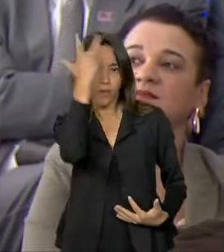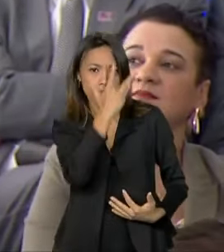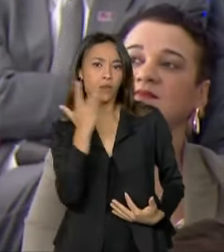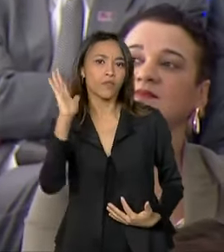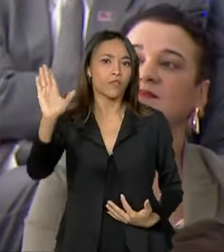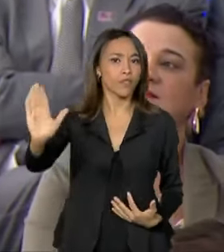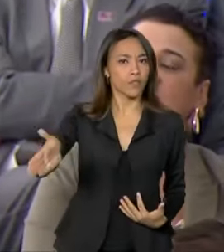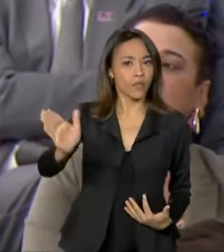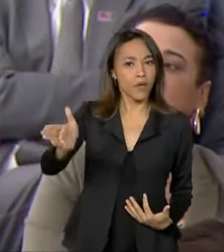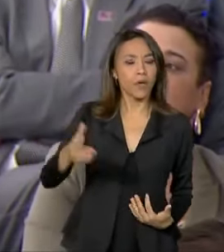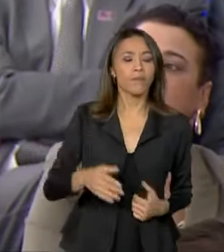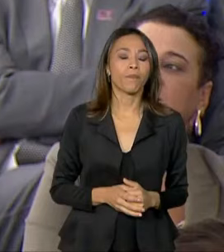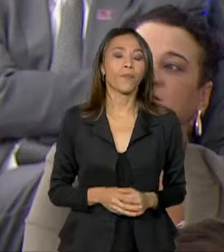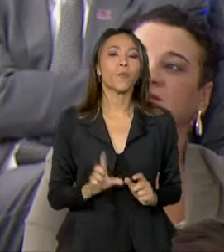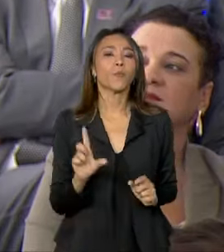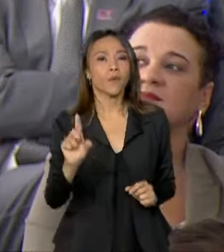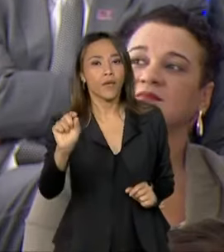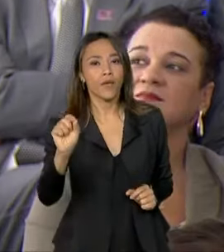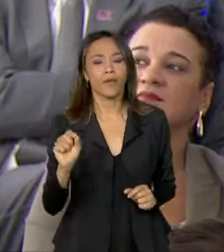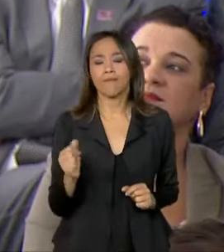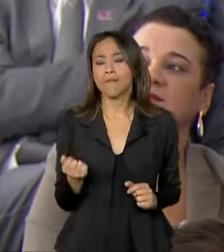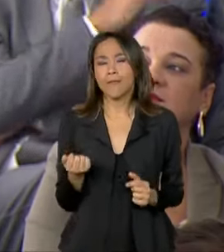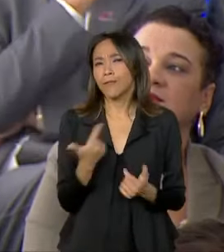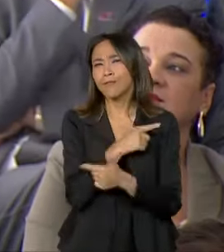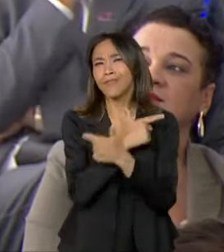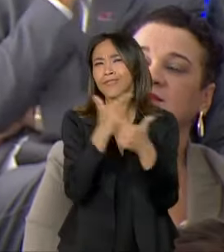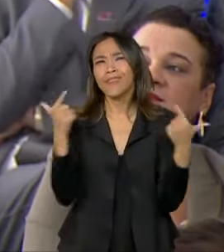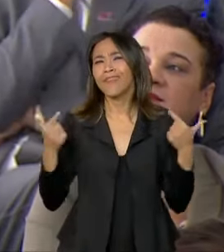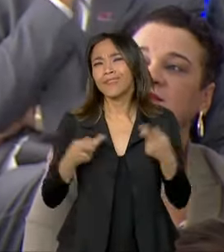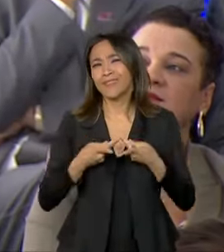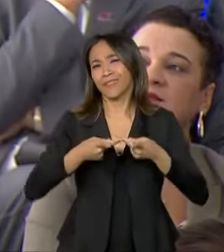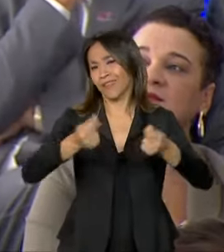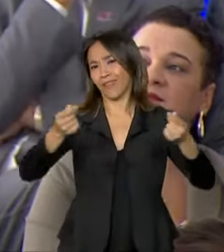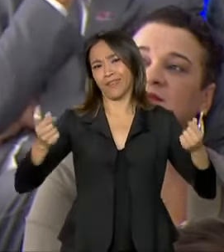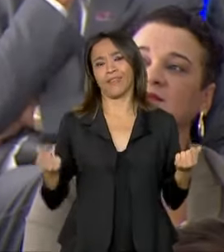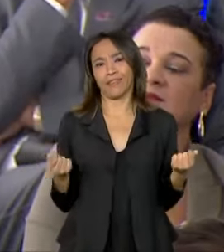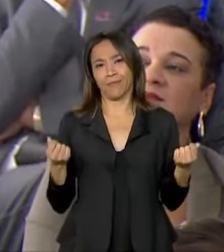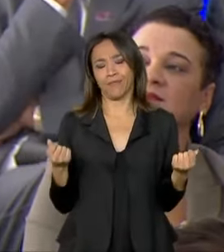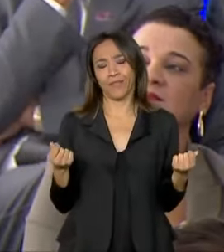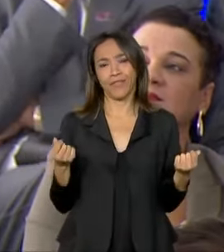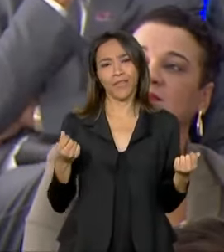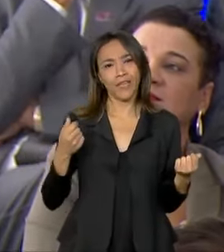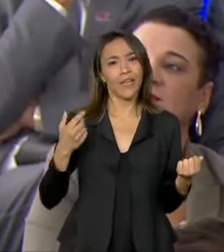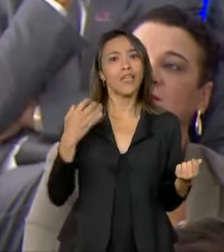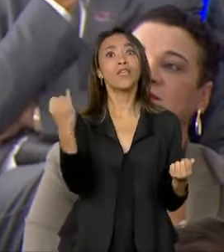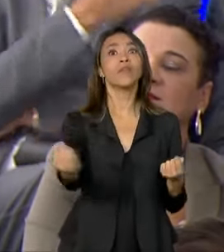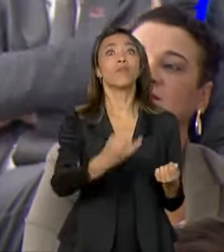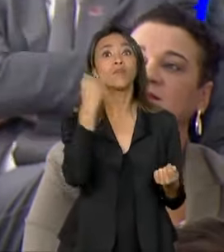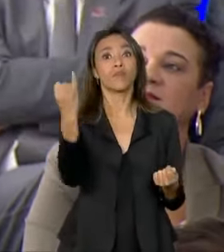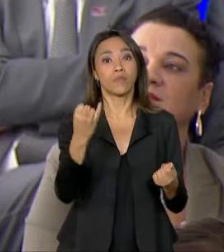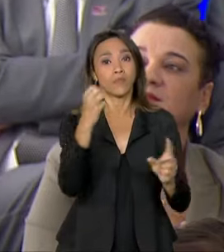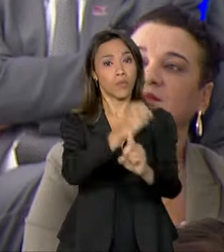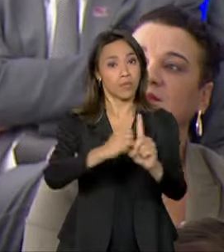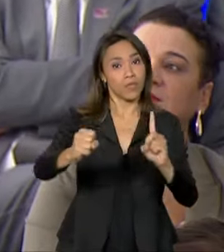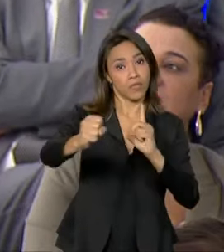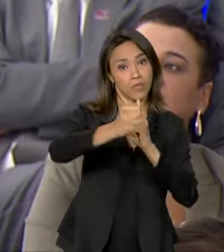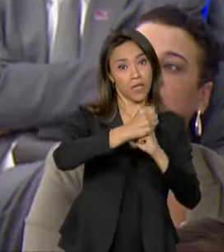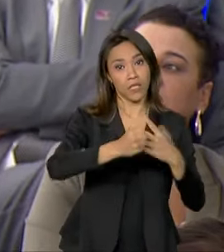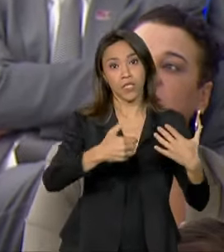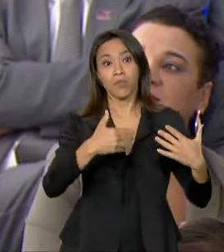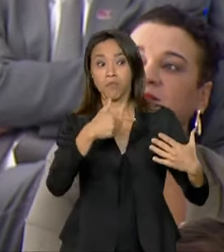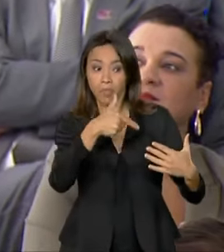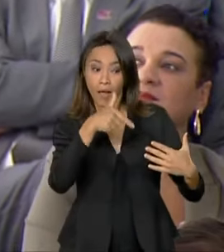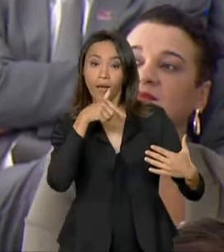Não tem nada mais imprescindível para uma sociedade, qualquer que seja ela, se